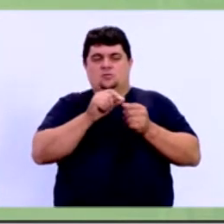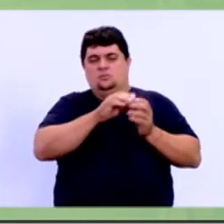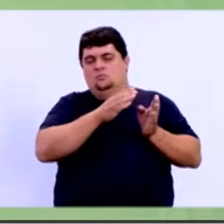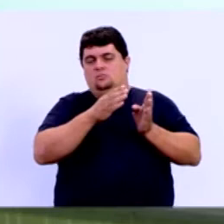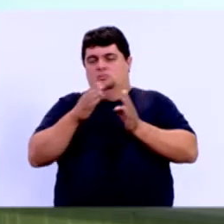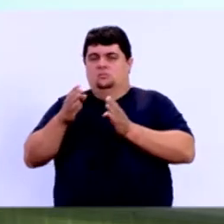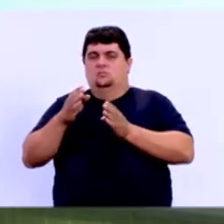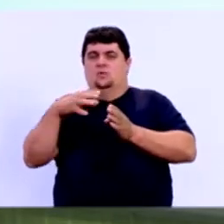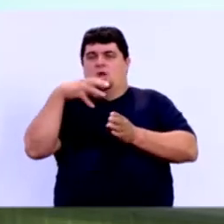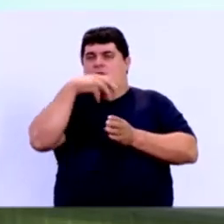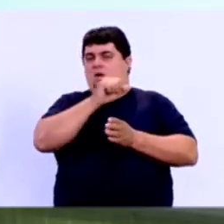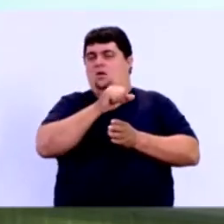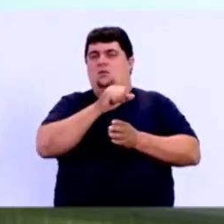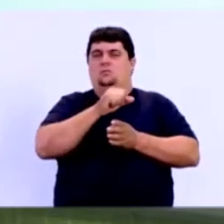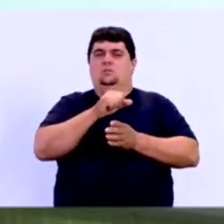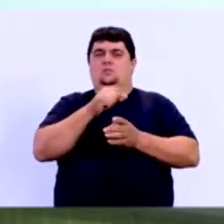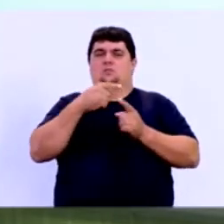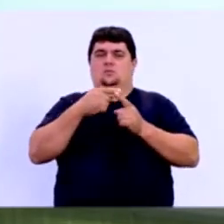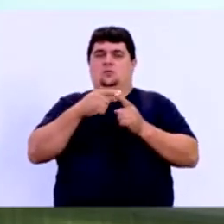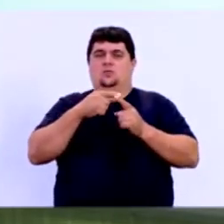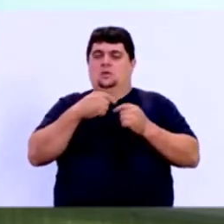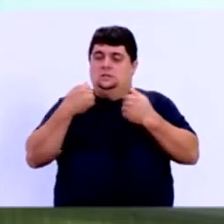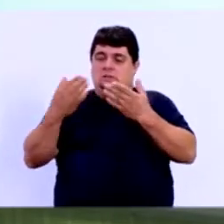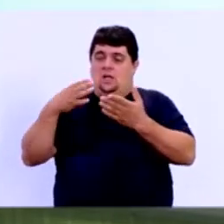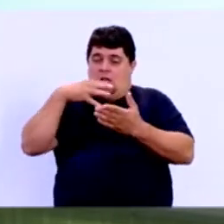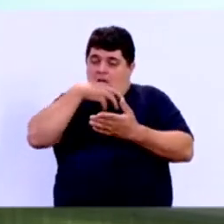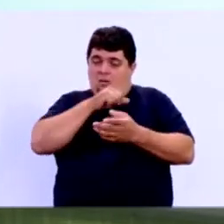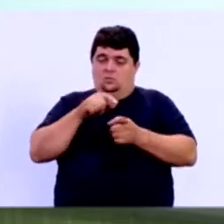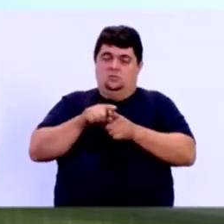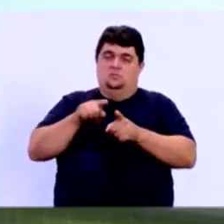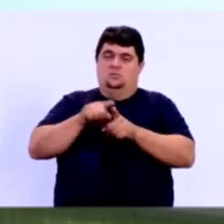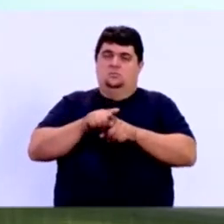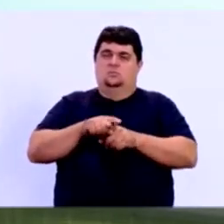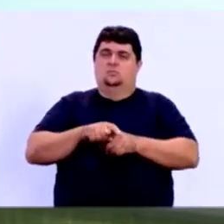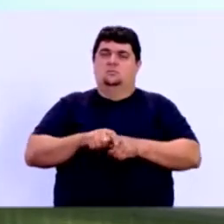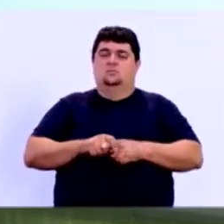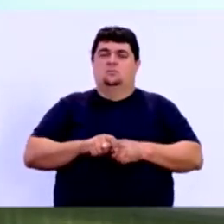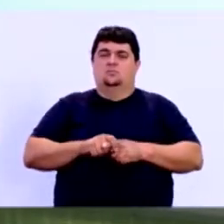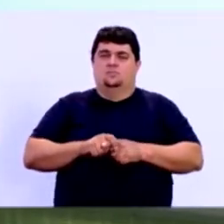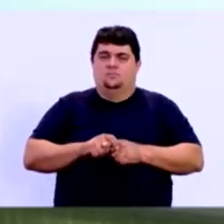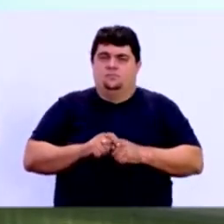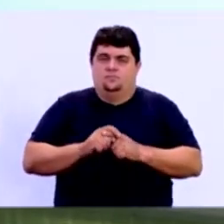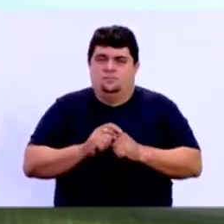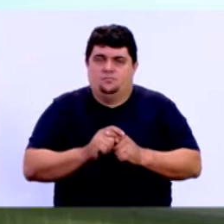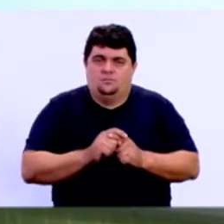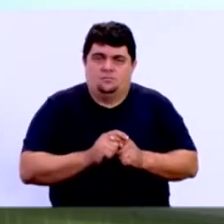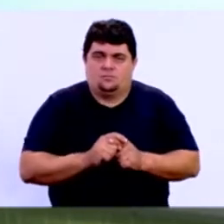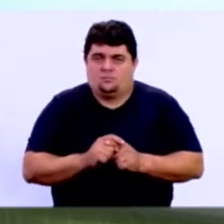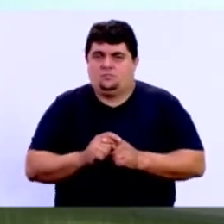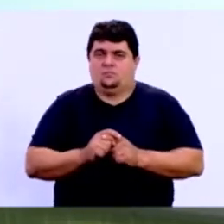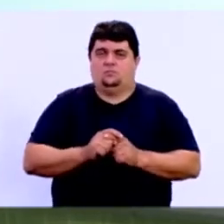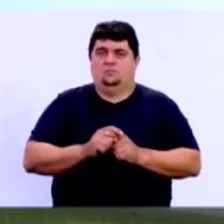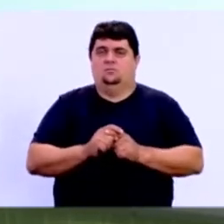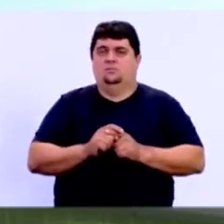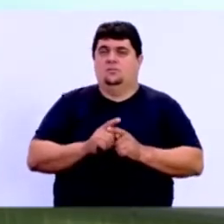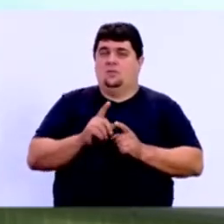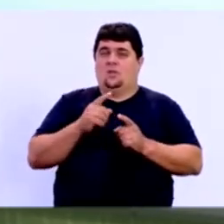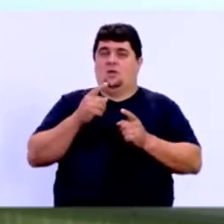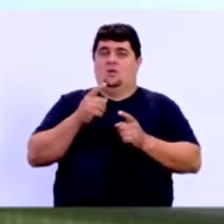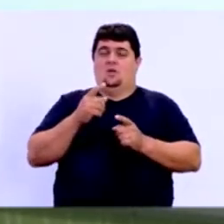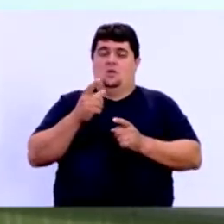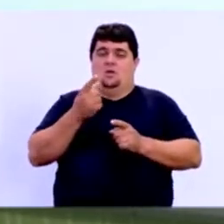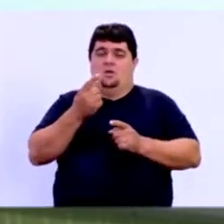fabricação rapidamente para que você entregue o produto ao seu cliente de forma rápida. Isso minimiza o